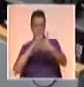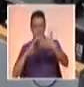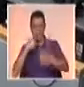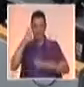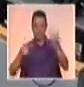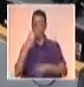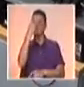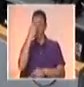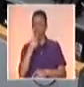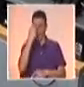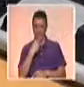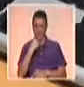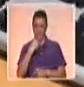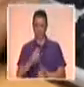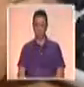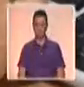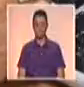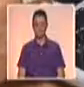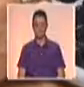pessoas cegas.